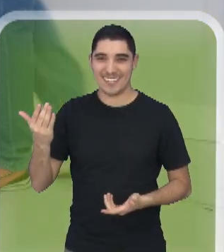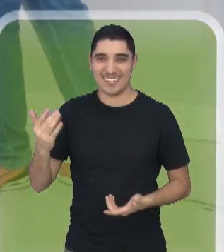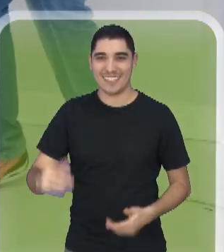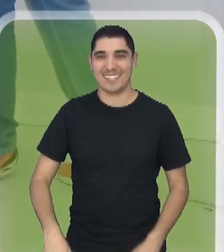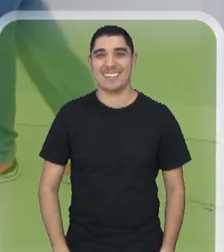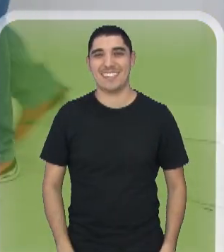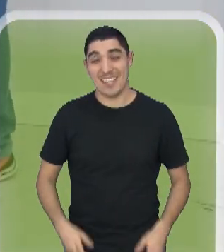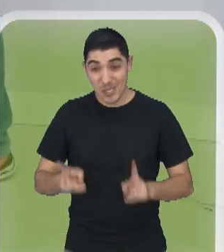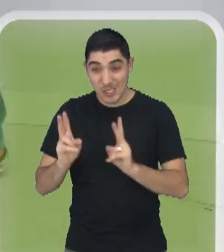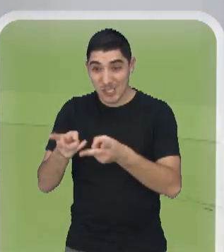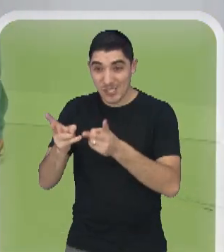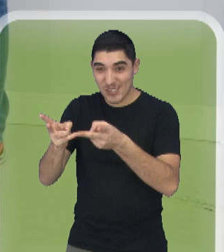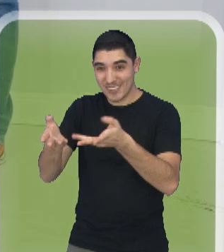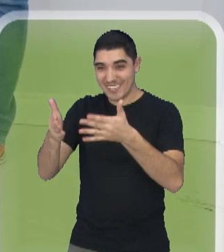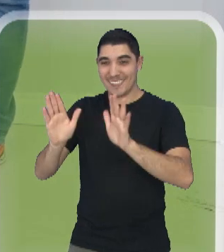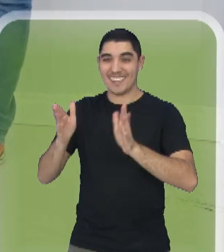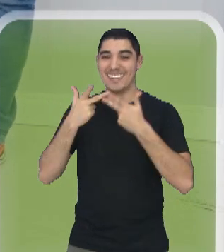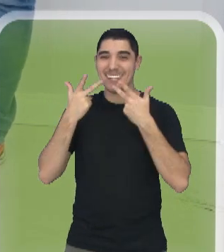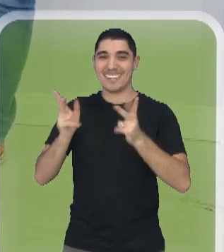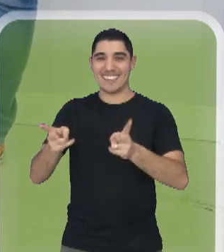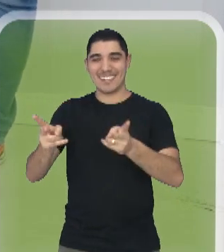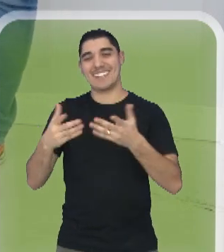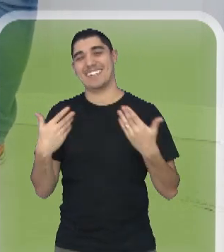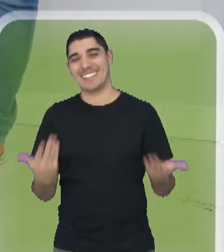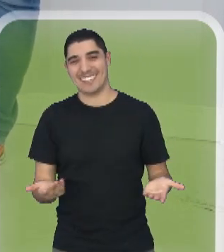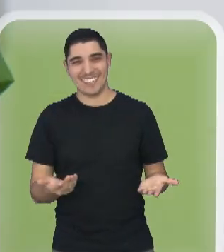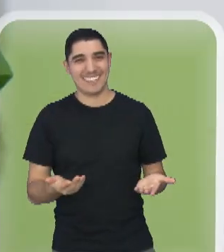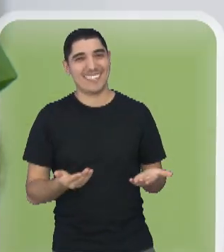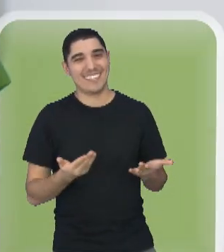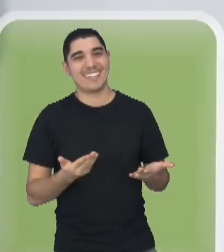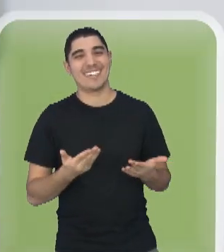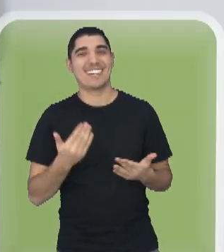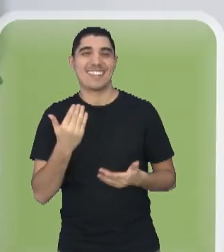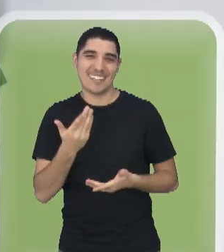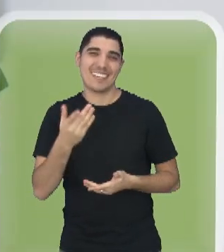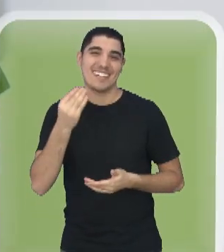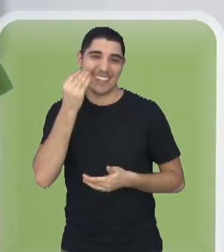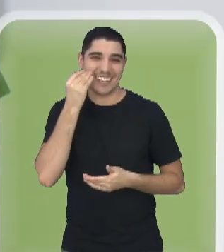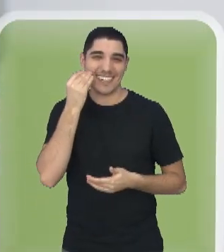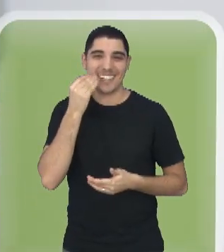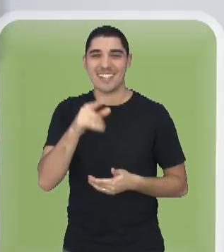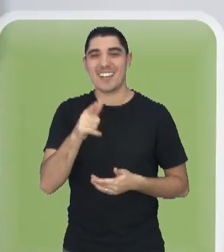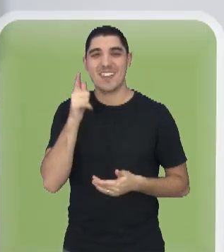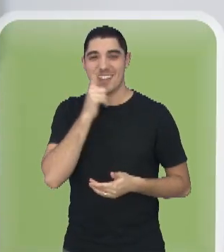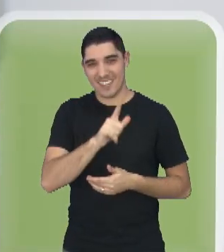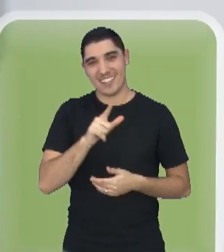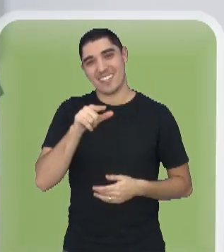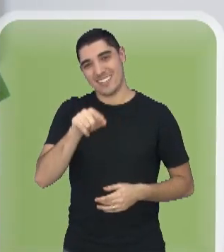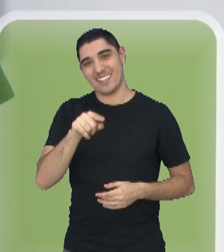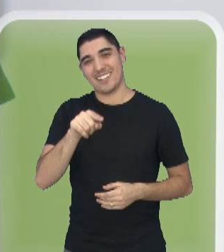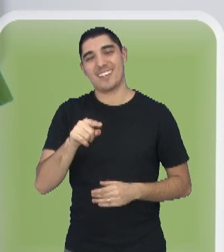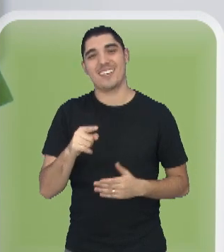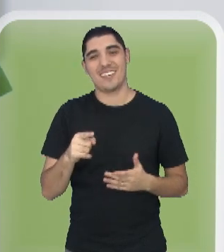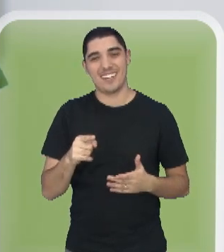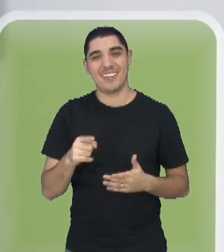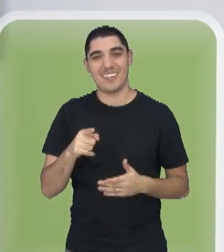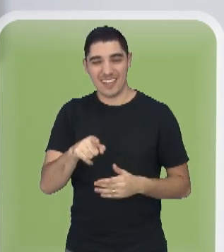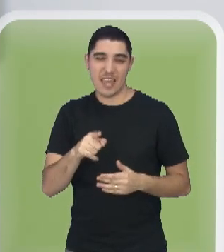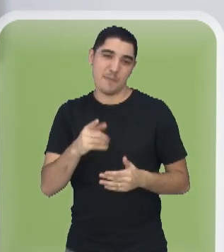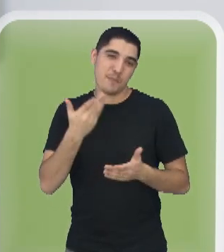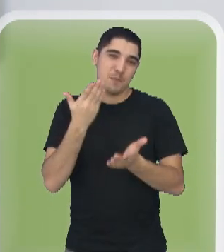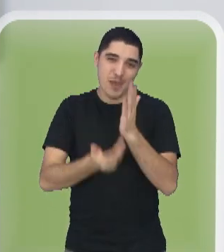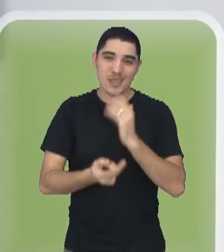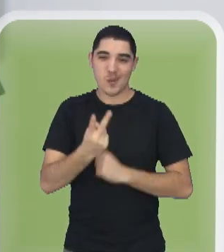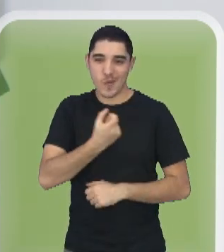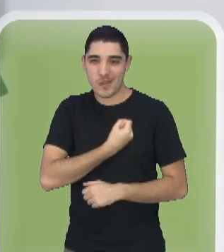Vai. Você quis, eu fiz. Pronto. Mas aí tem a chance de conseguir esse ponto aí que... Perdeu 2 pontos,